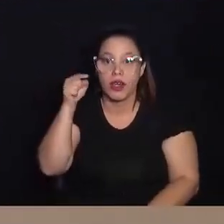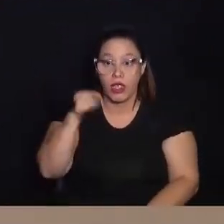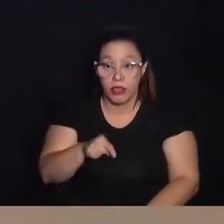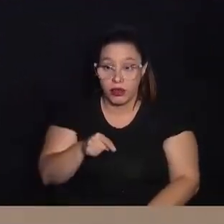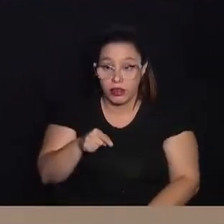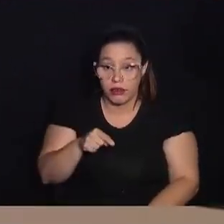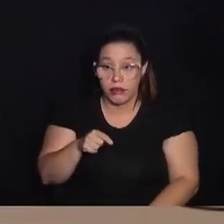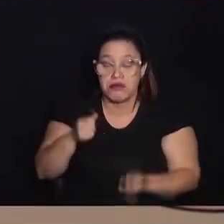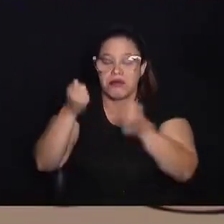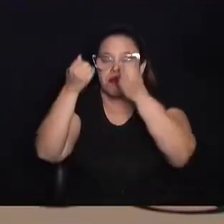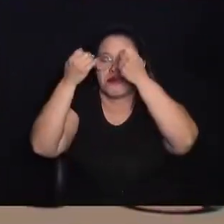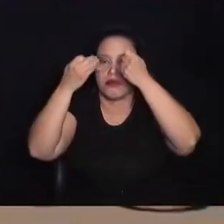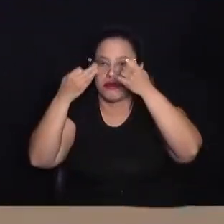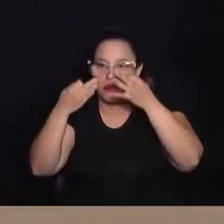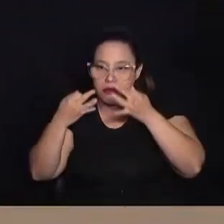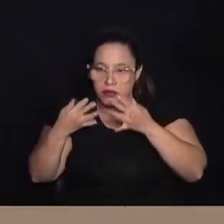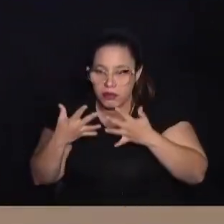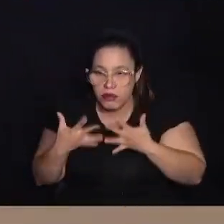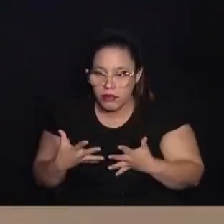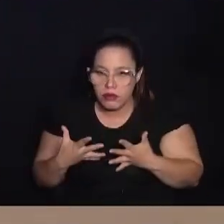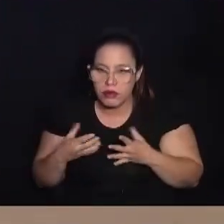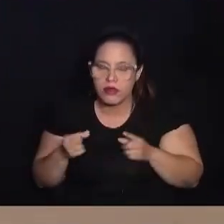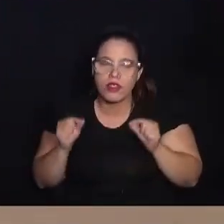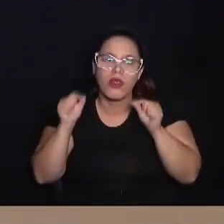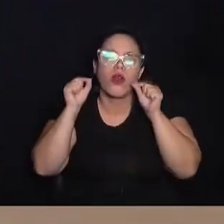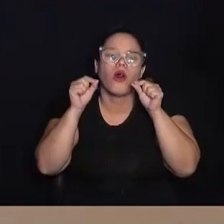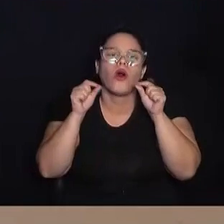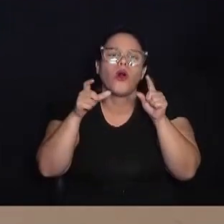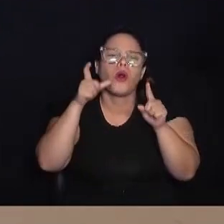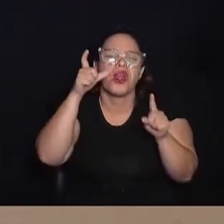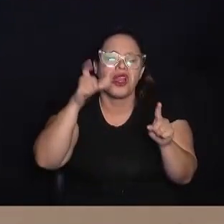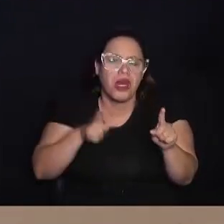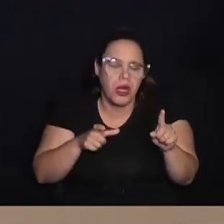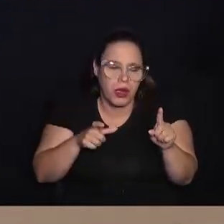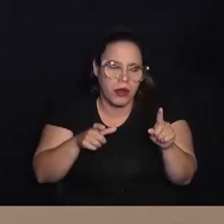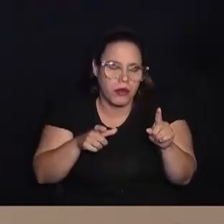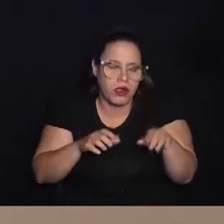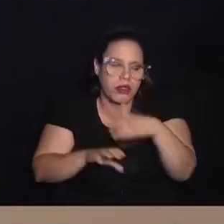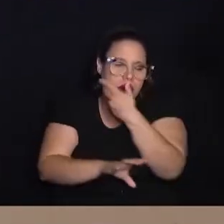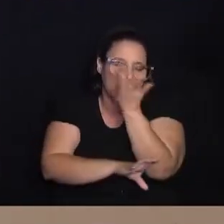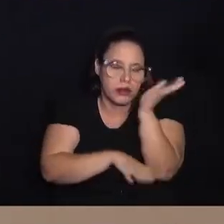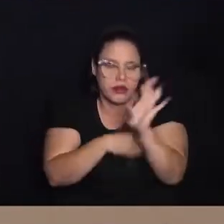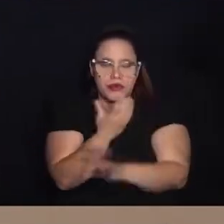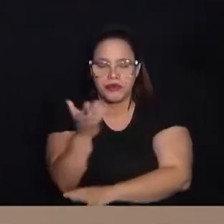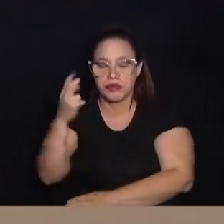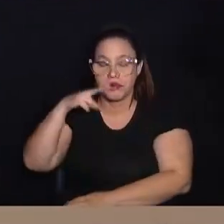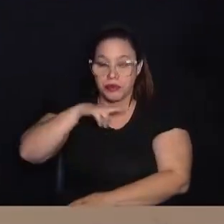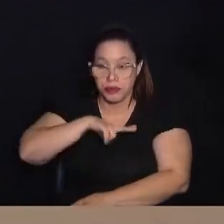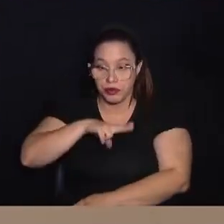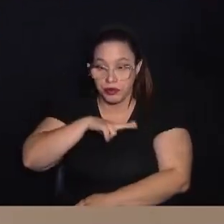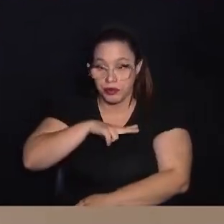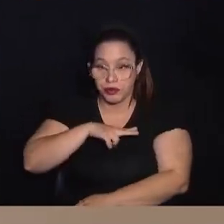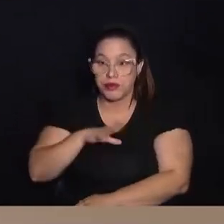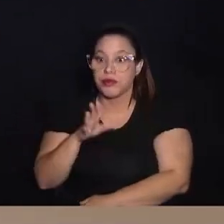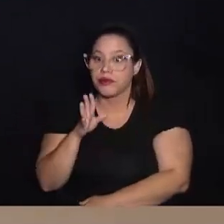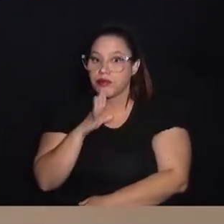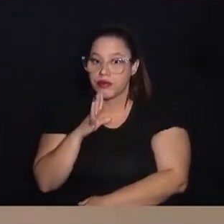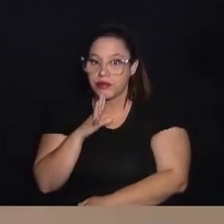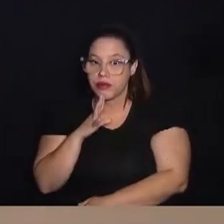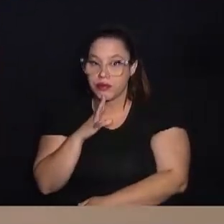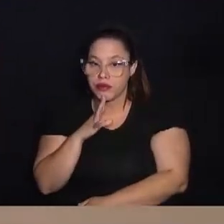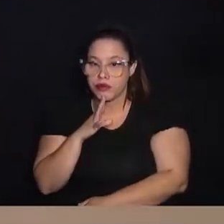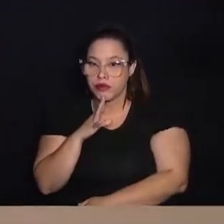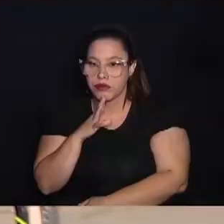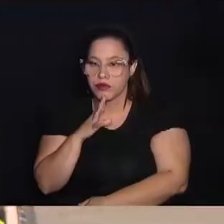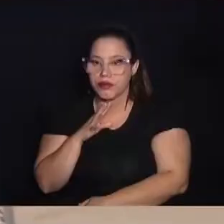a explicação do que representa o parque Portugal hidratação alimentação e conhecer um pouquinho da história da